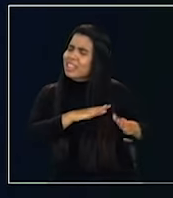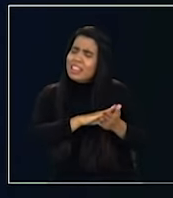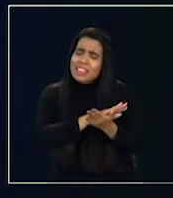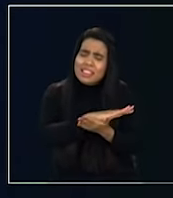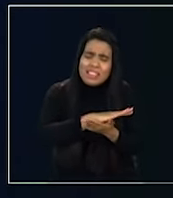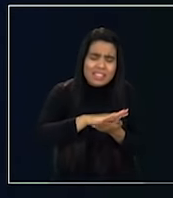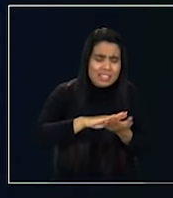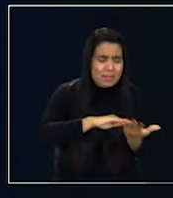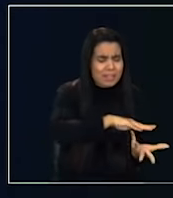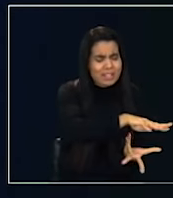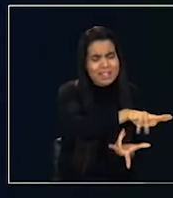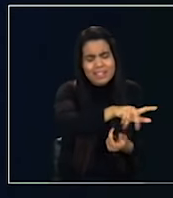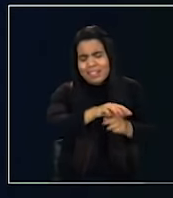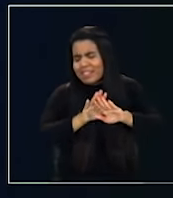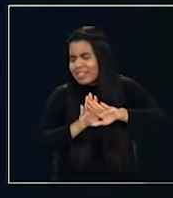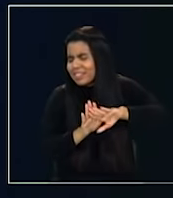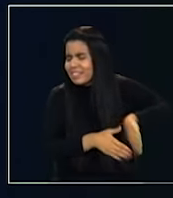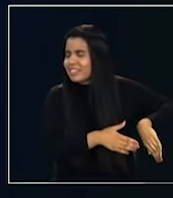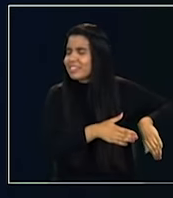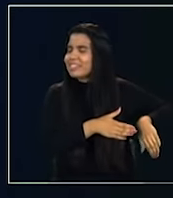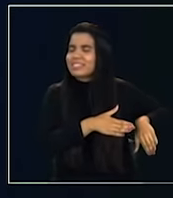mais, nada